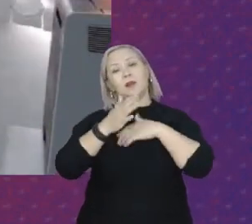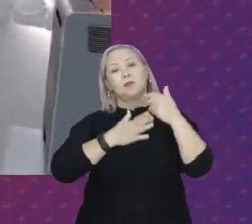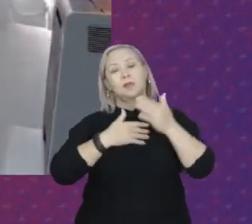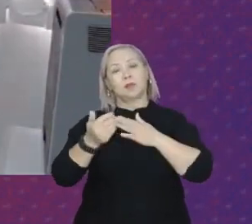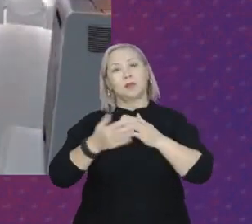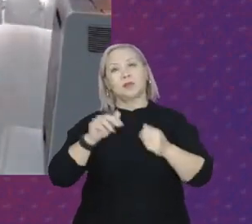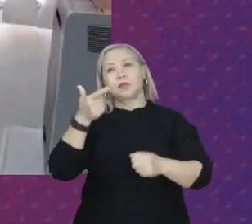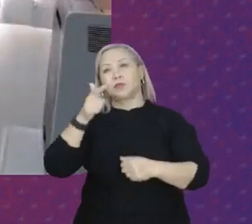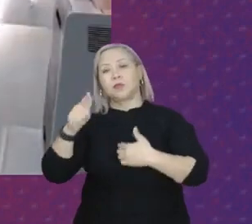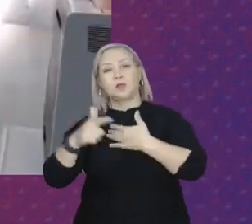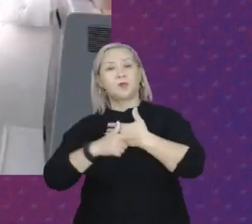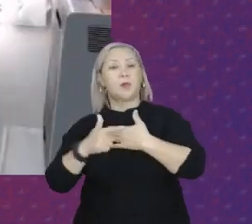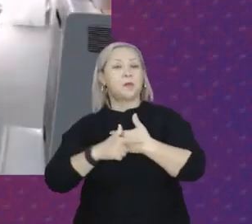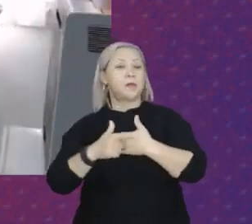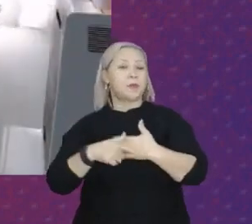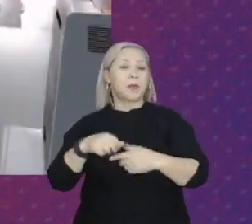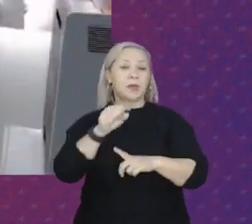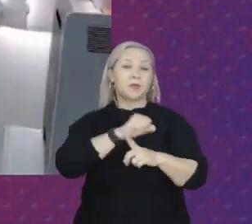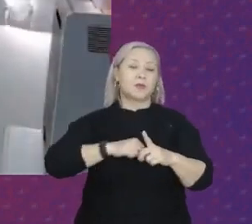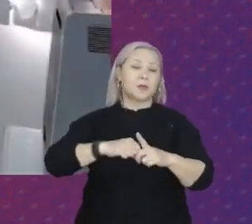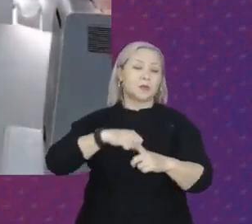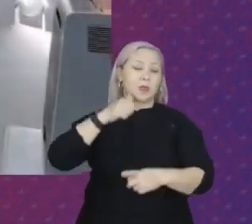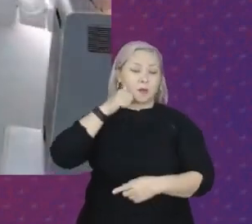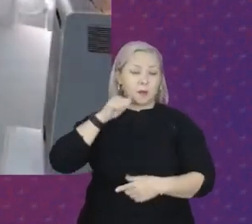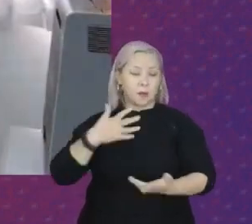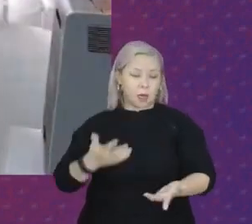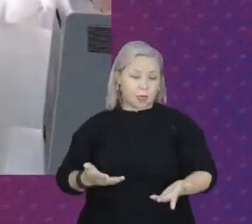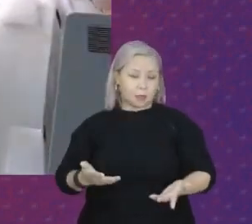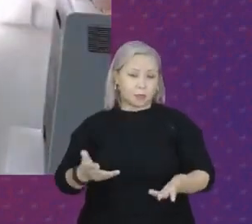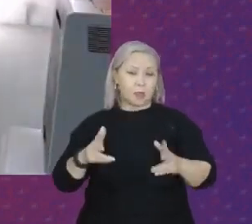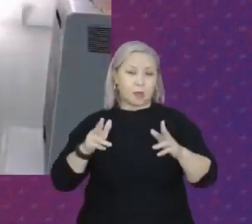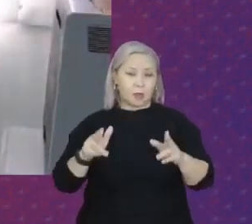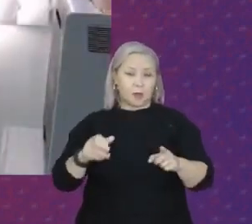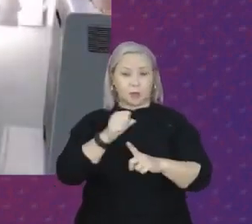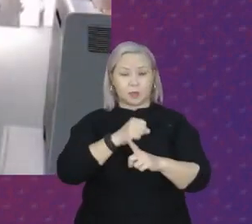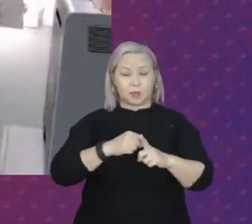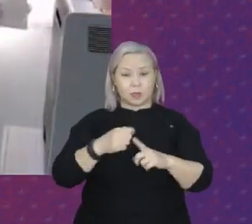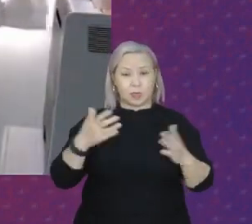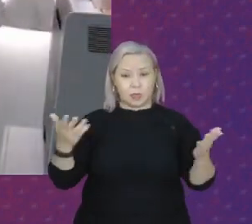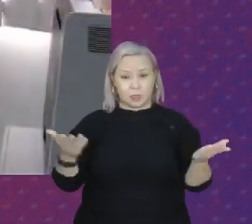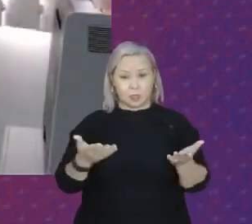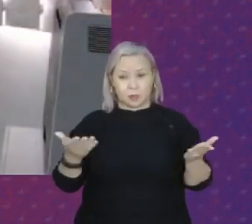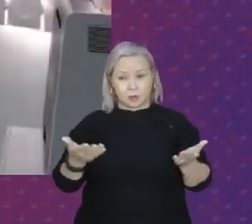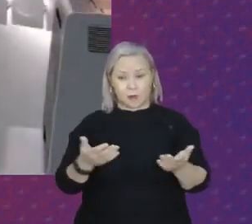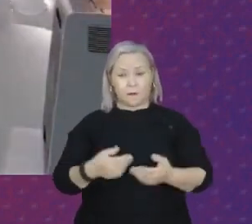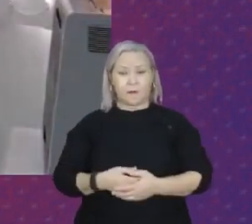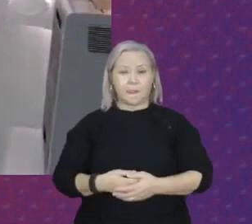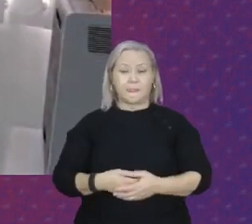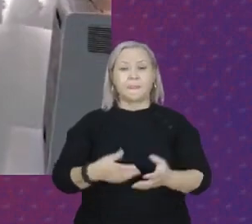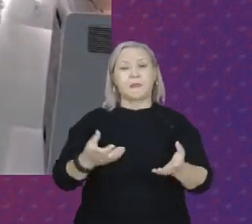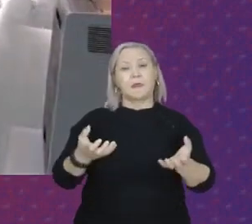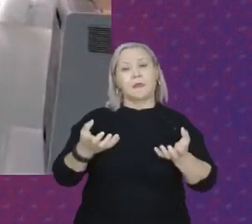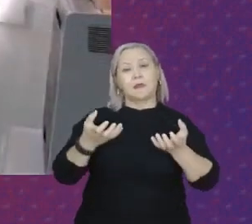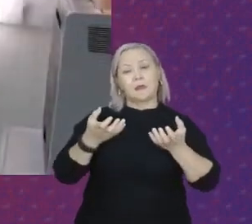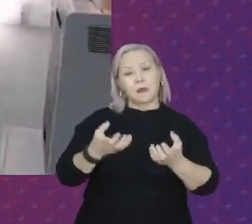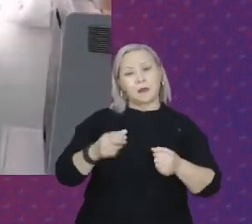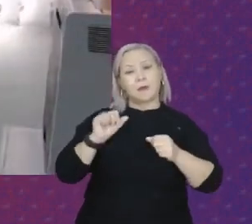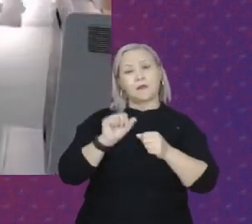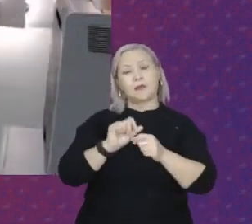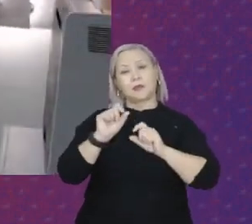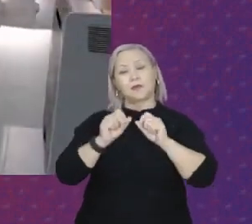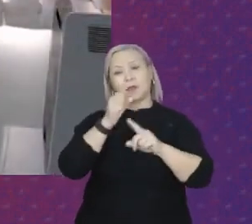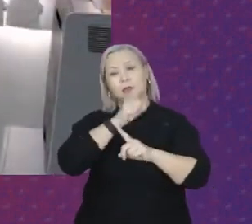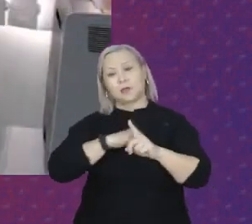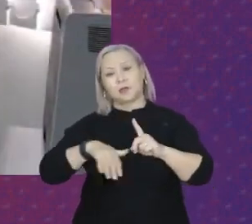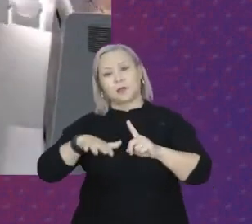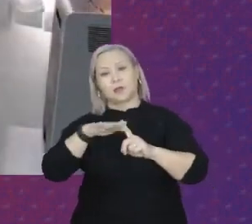papéis sociais pela mulher na sociedade atual, vem ganhando corpo e fazendo com que a sociedade, de